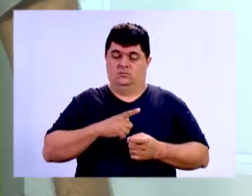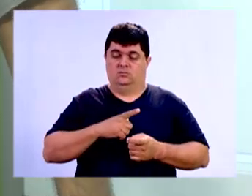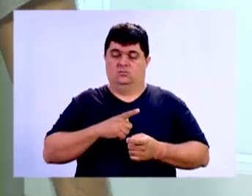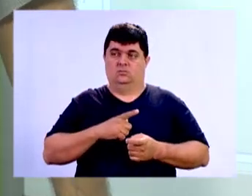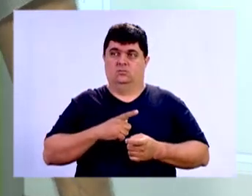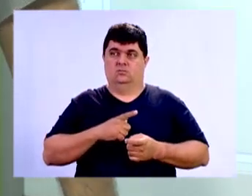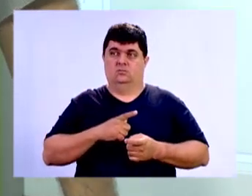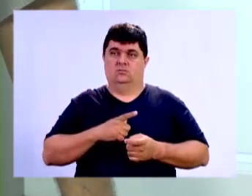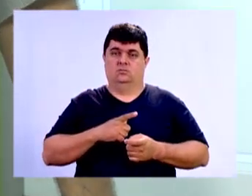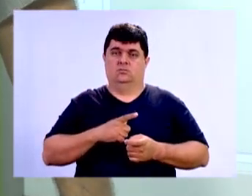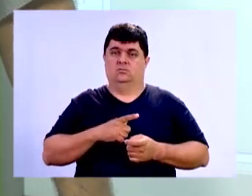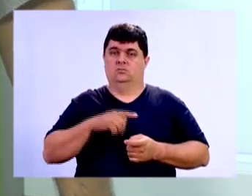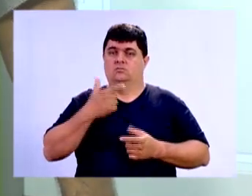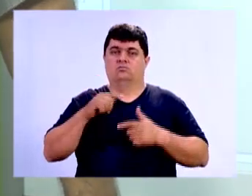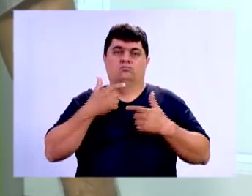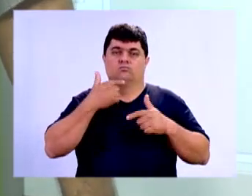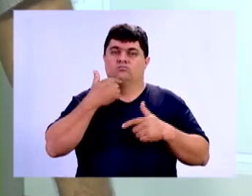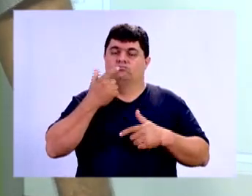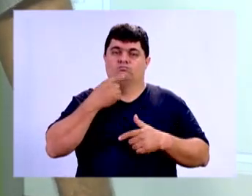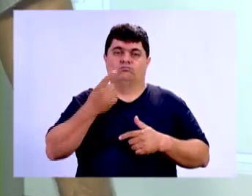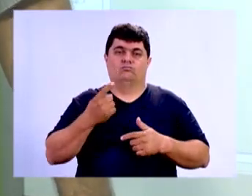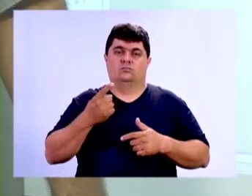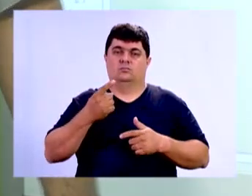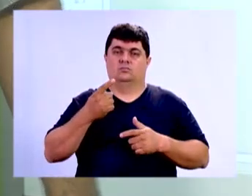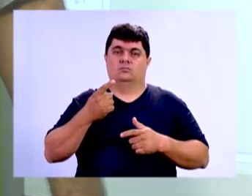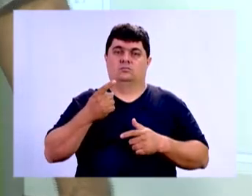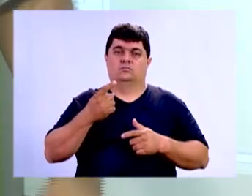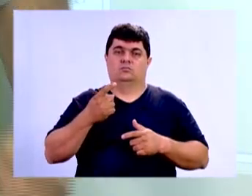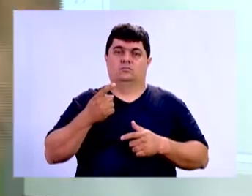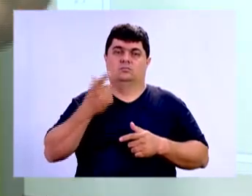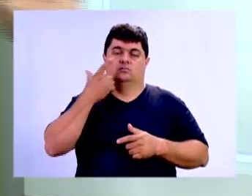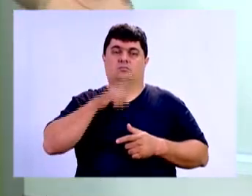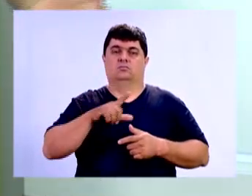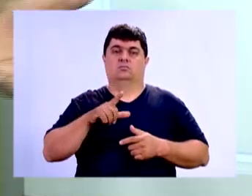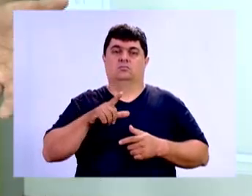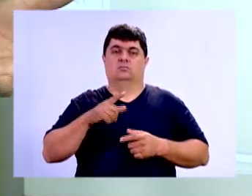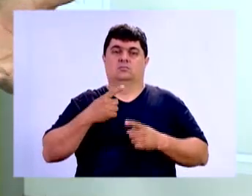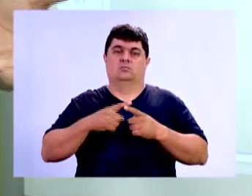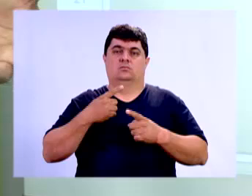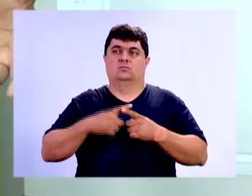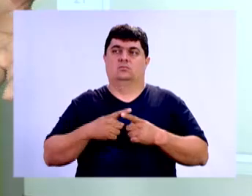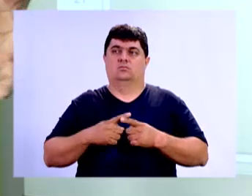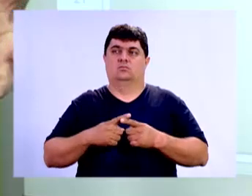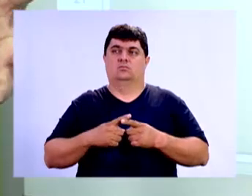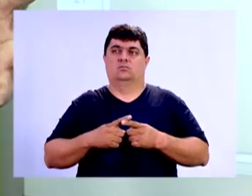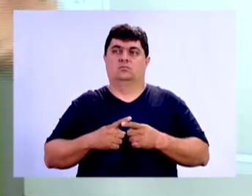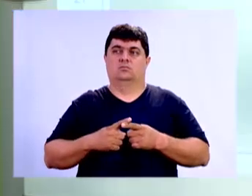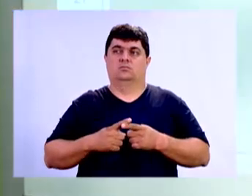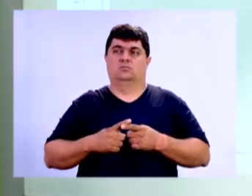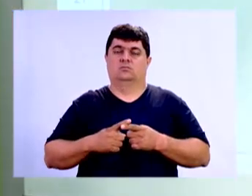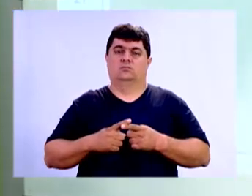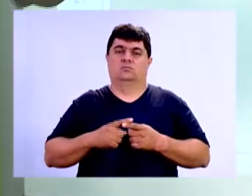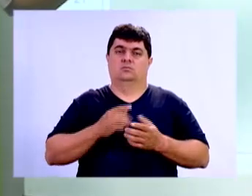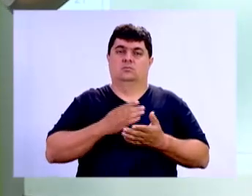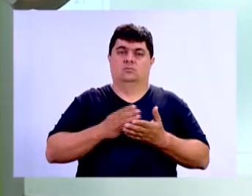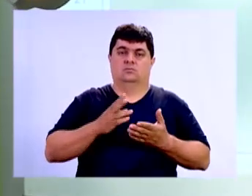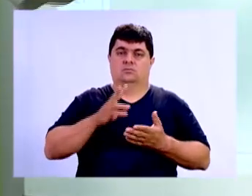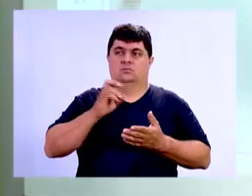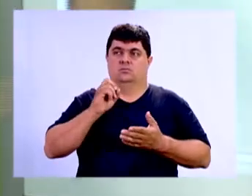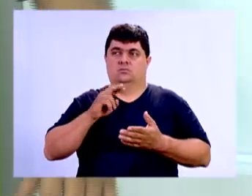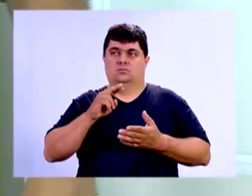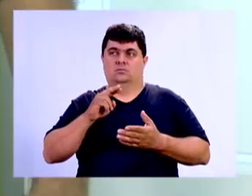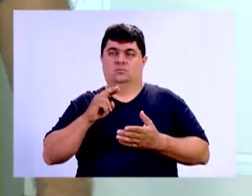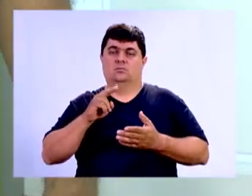abstrata, quer dizer, ninguém vai conseguir instanciar aquela classe. Para que eu vou instanciar uma classe pessoa? Ou eu vou utilizar um